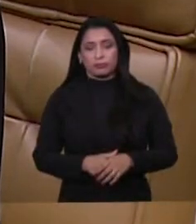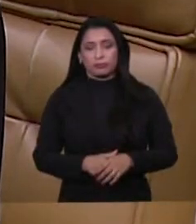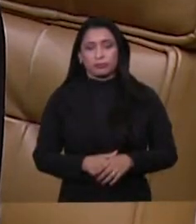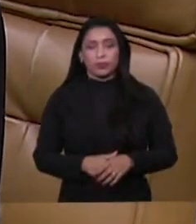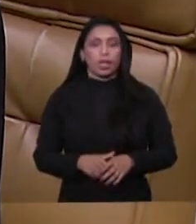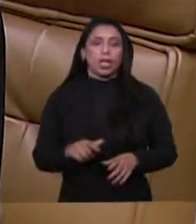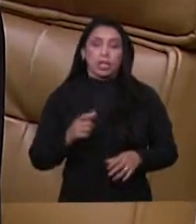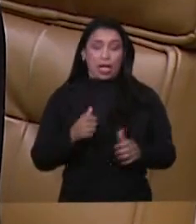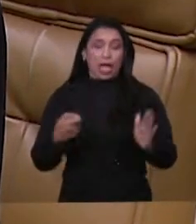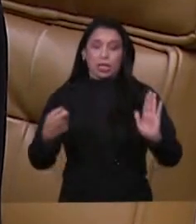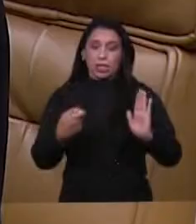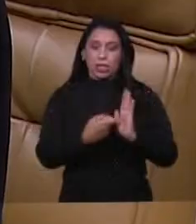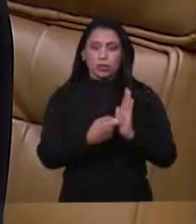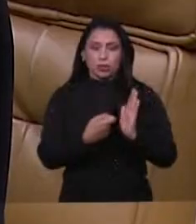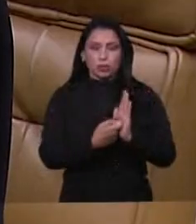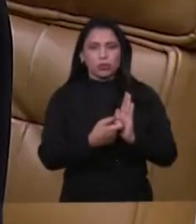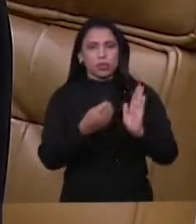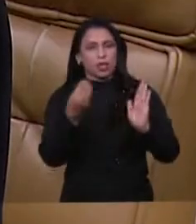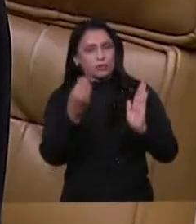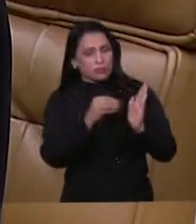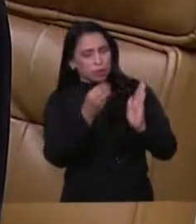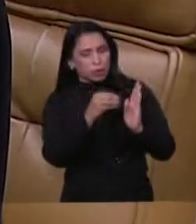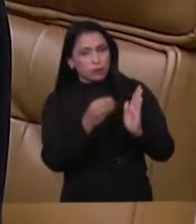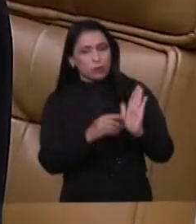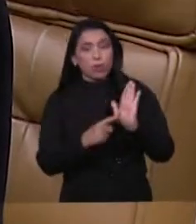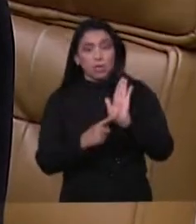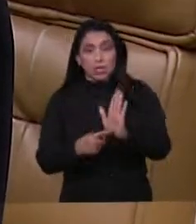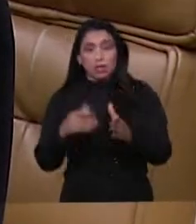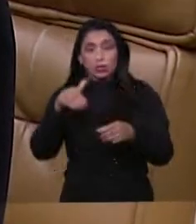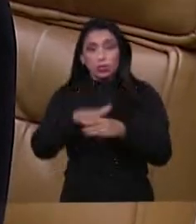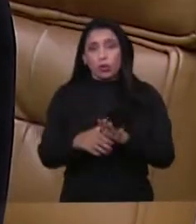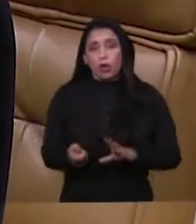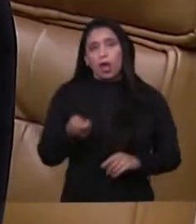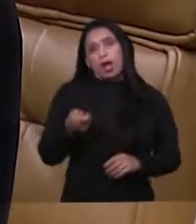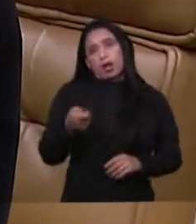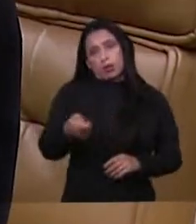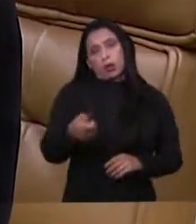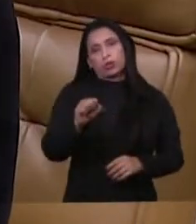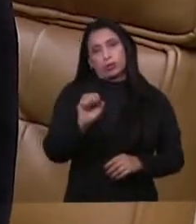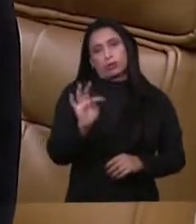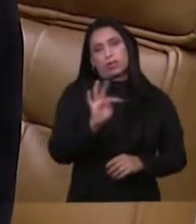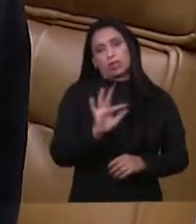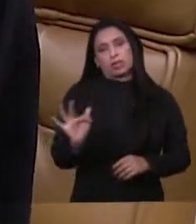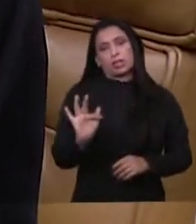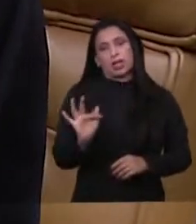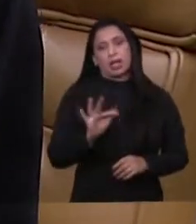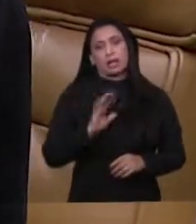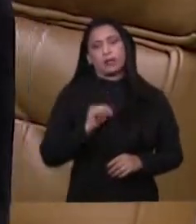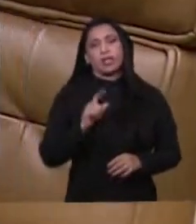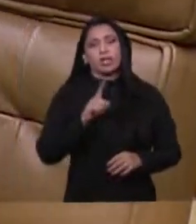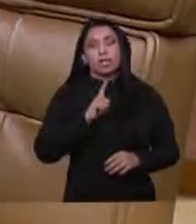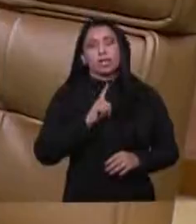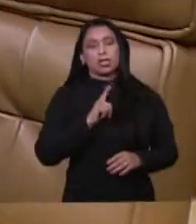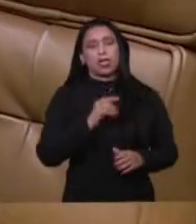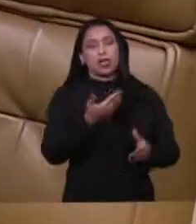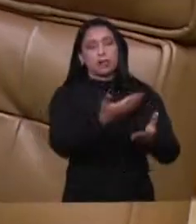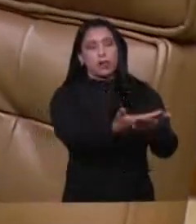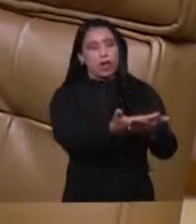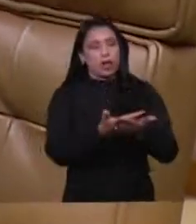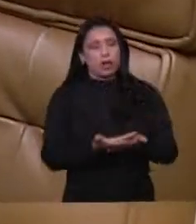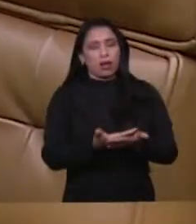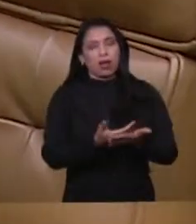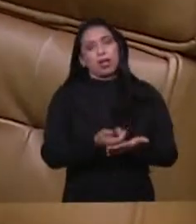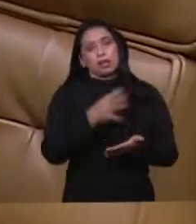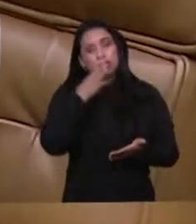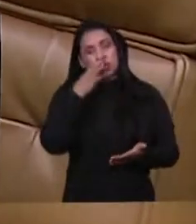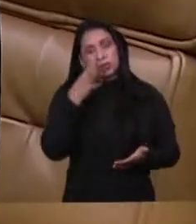da denúncia nos termos bem expostos no acórdão do Supremo Tribunal Federal, que recebeu a peça de acusação formulada